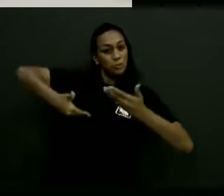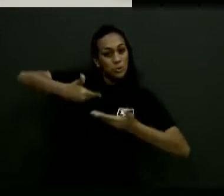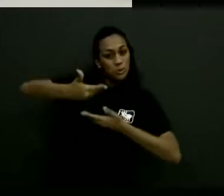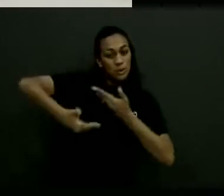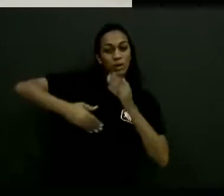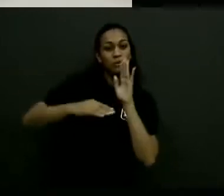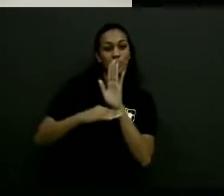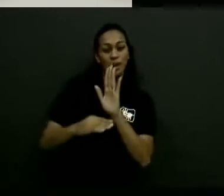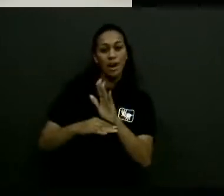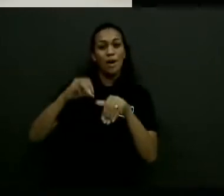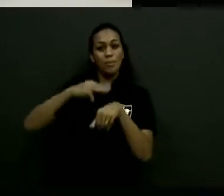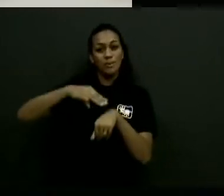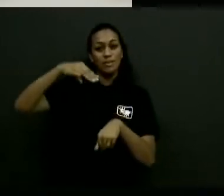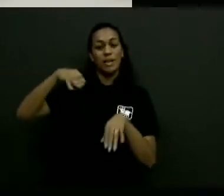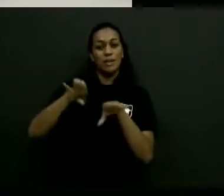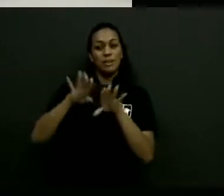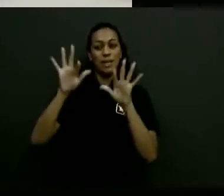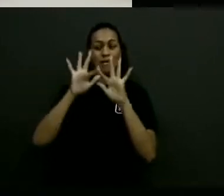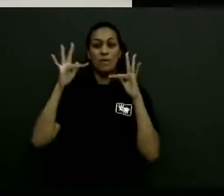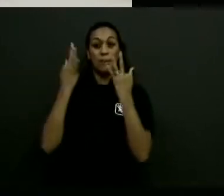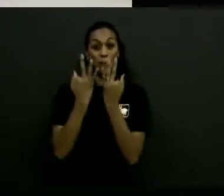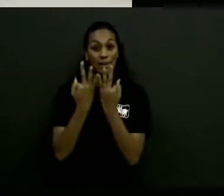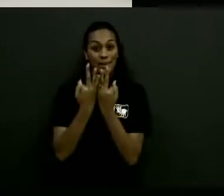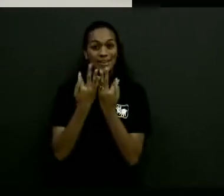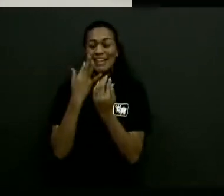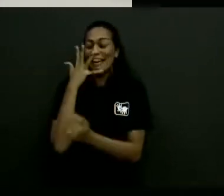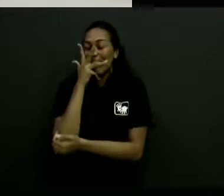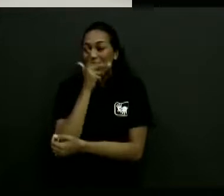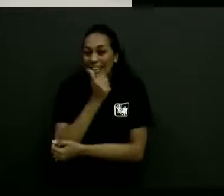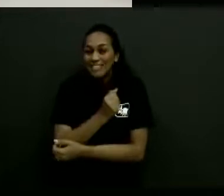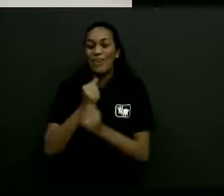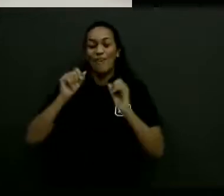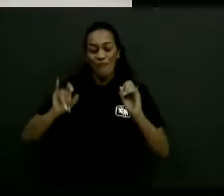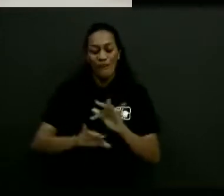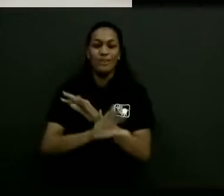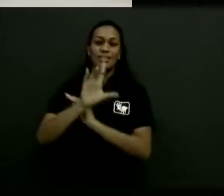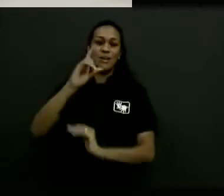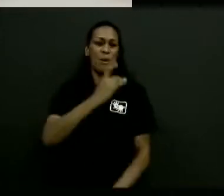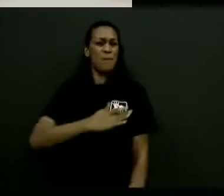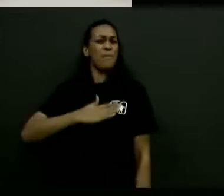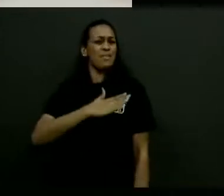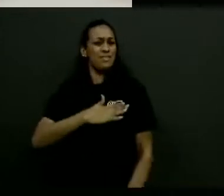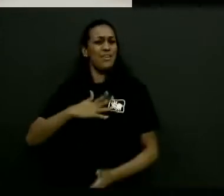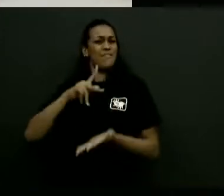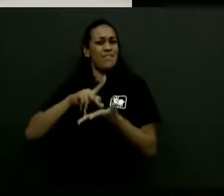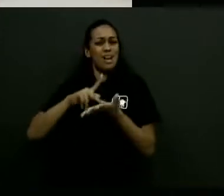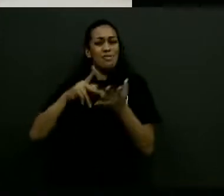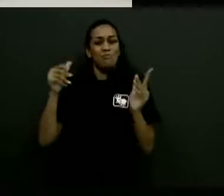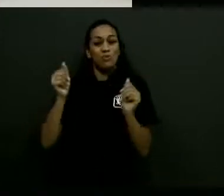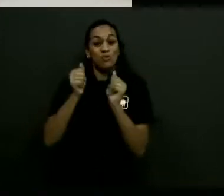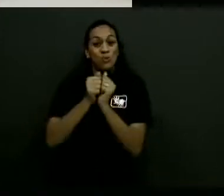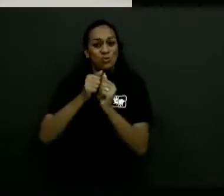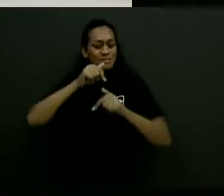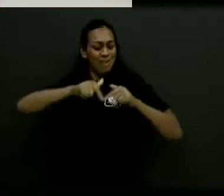acontecendo, nos ajuda no ministério, uma família linda, graças a Deus, e é um prazer realmente estarmos juntos aí